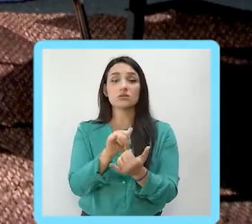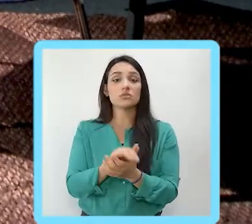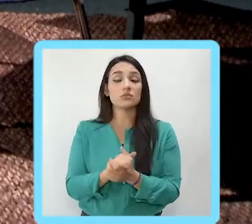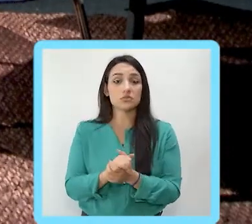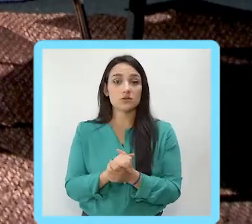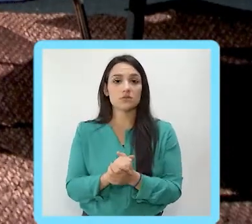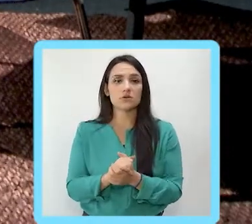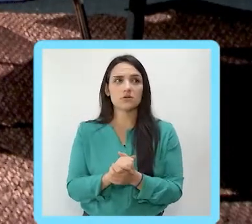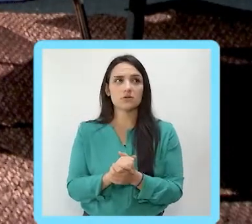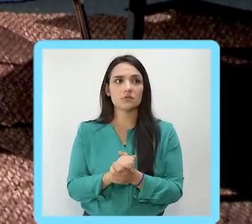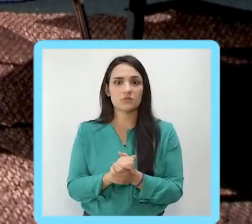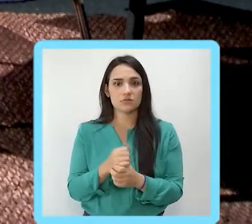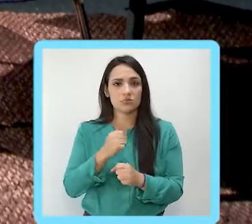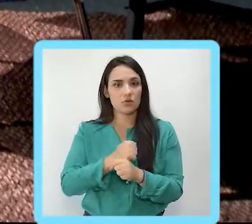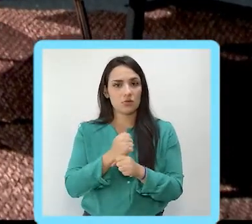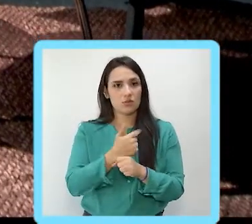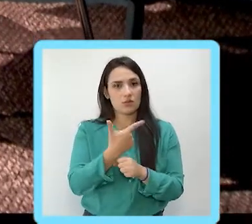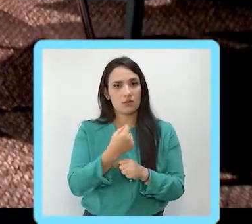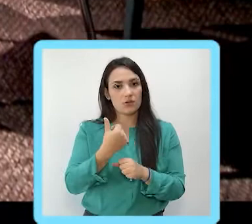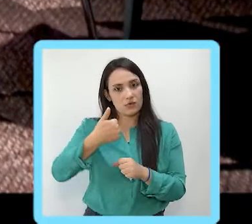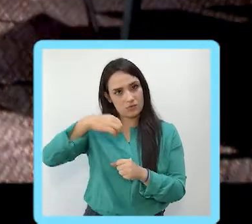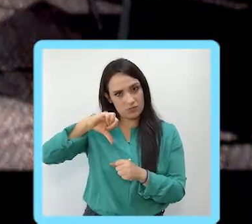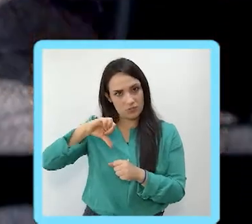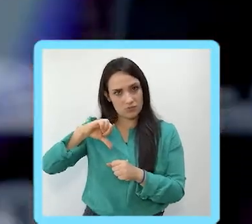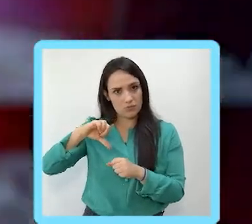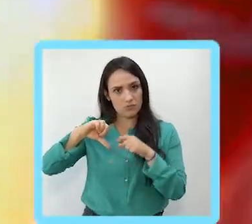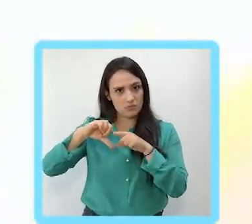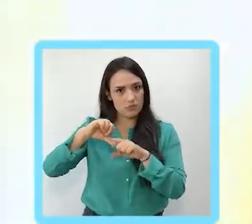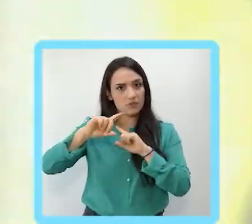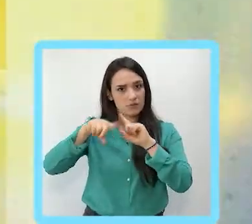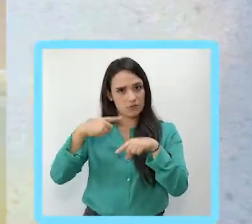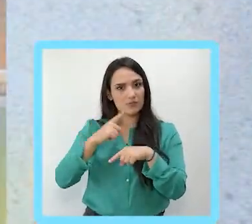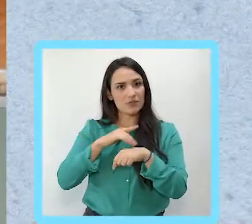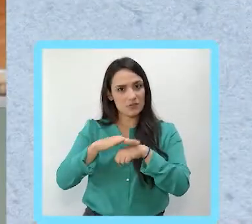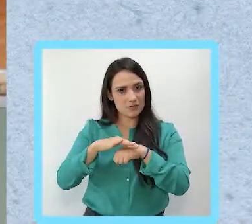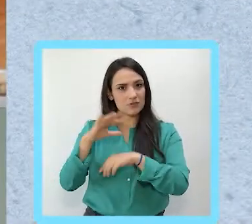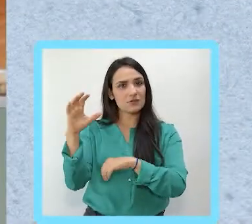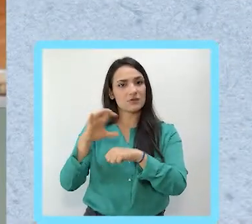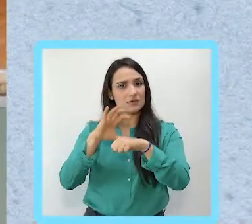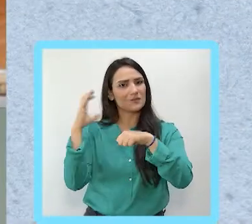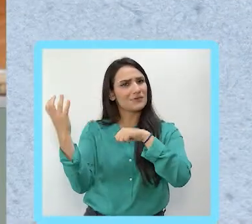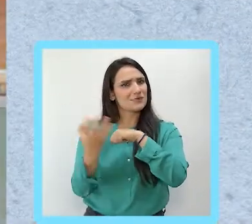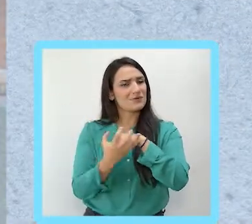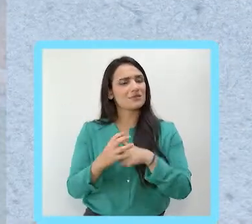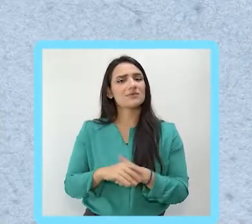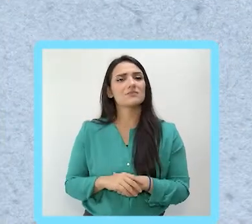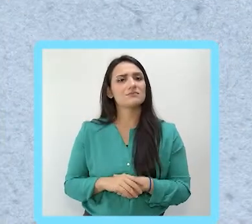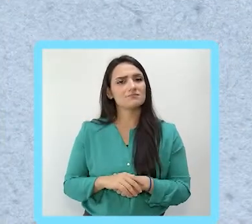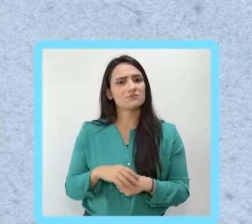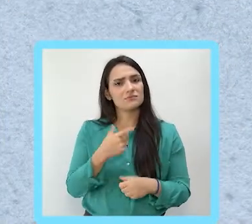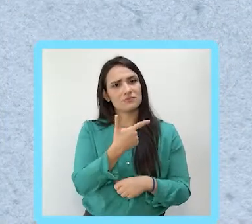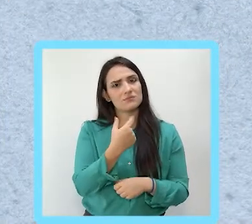desculpa, geral, foi em 2019. 2019. Logo em seguida veio a pandemia. Exato, 2020. Como é que foi a